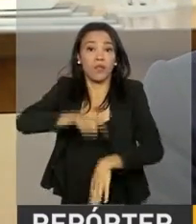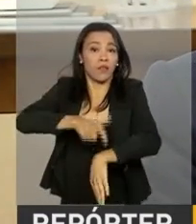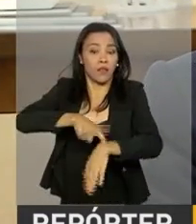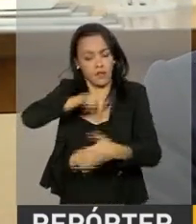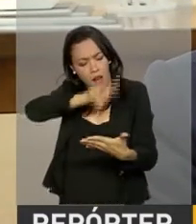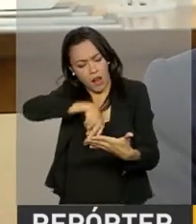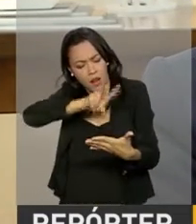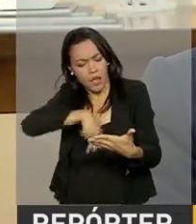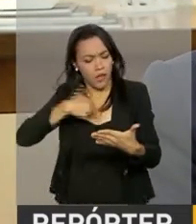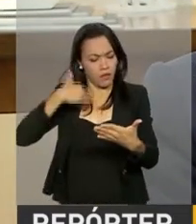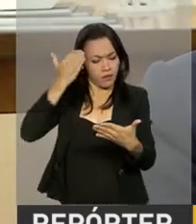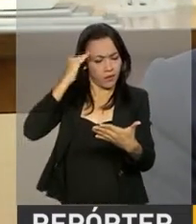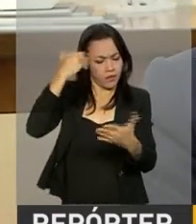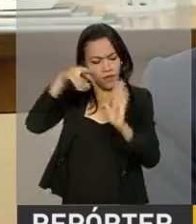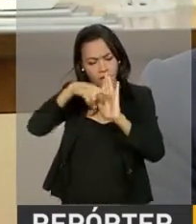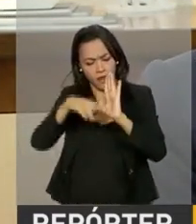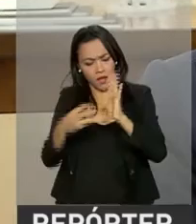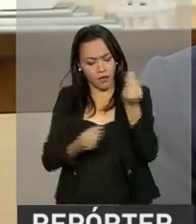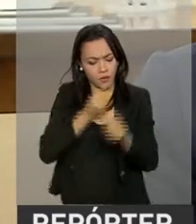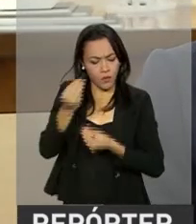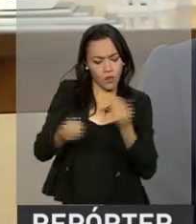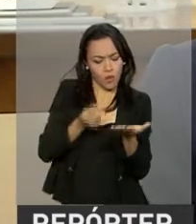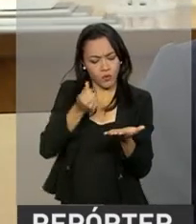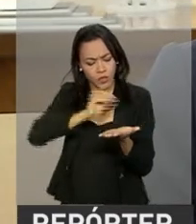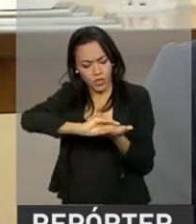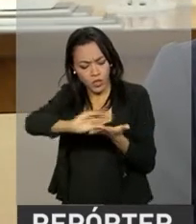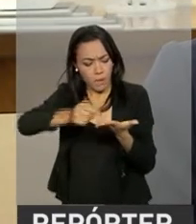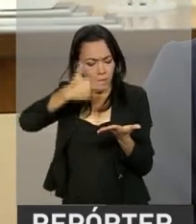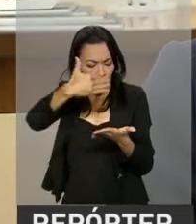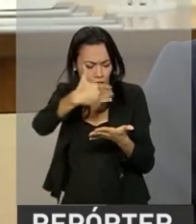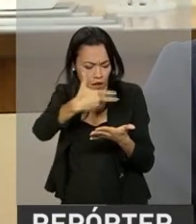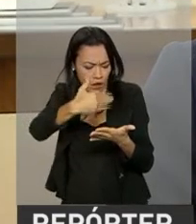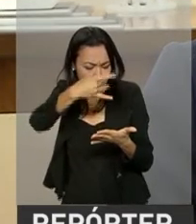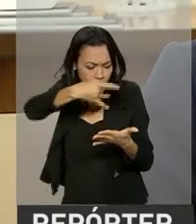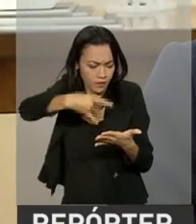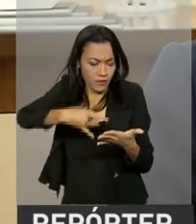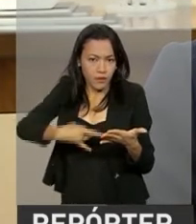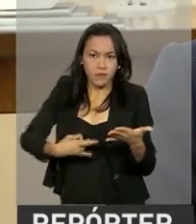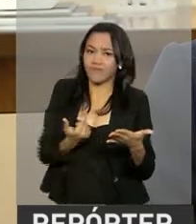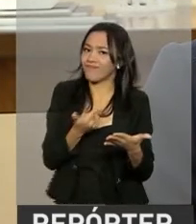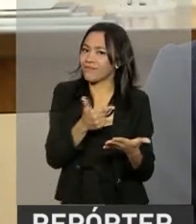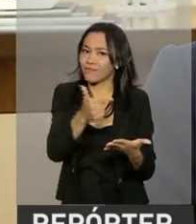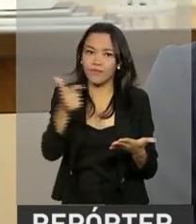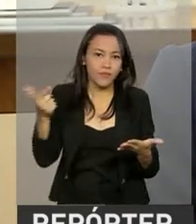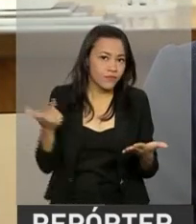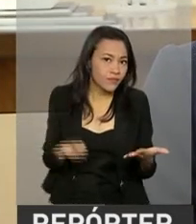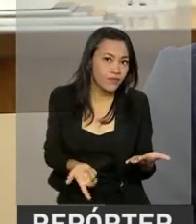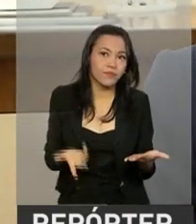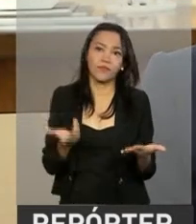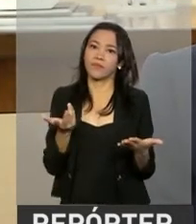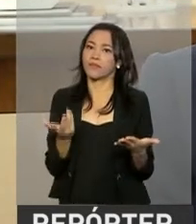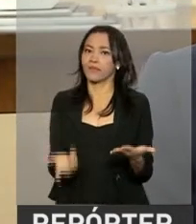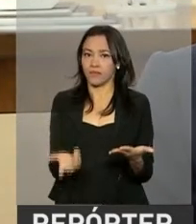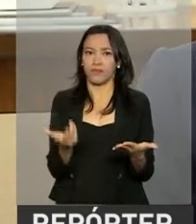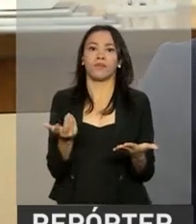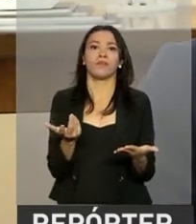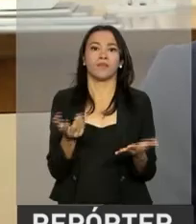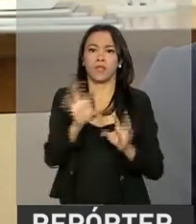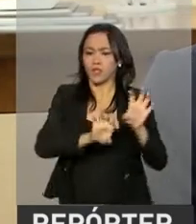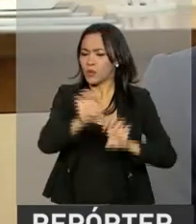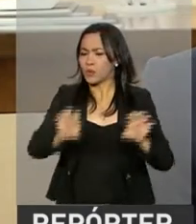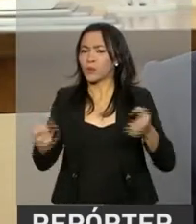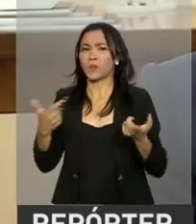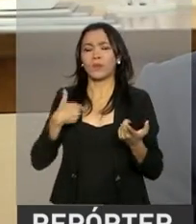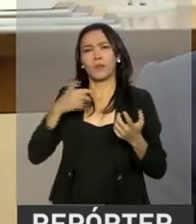mais aprofundada as condições financeiras e as condições é técnicas e da infraestrutura